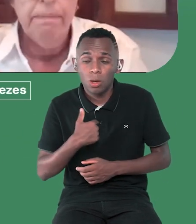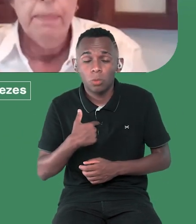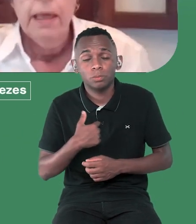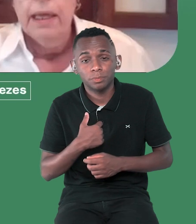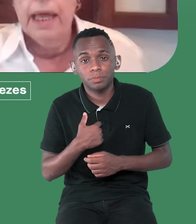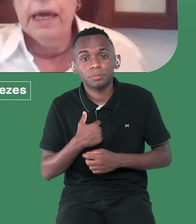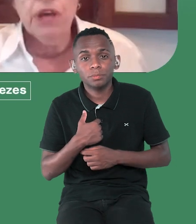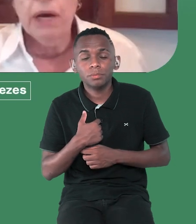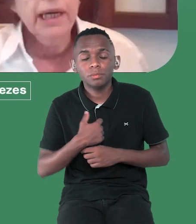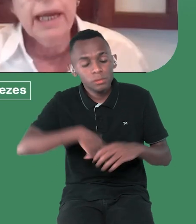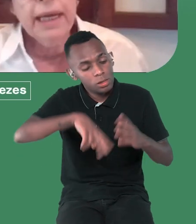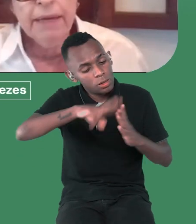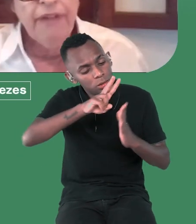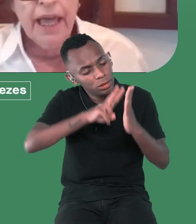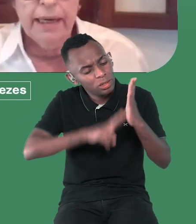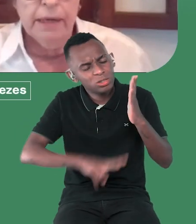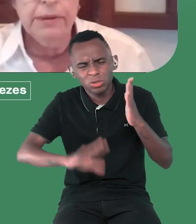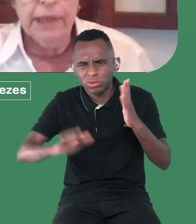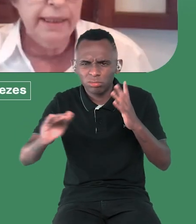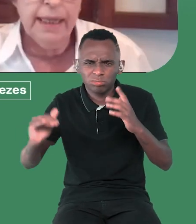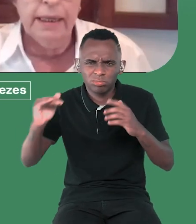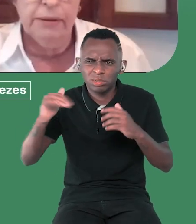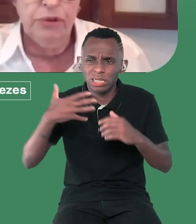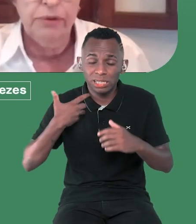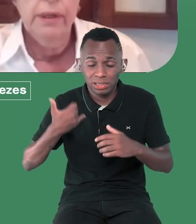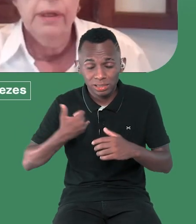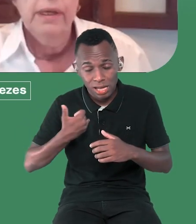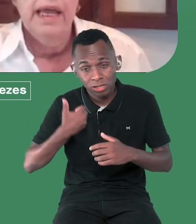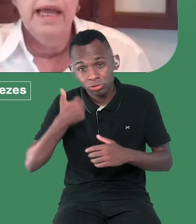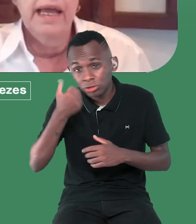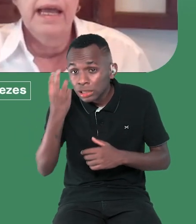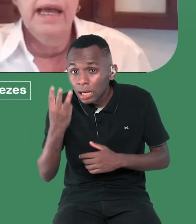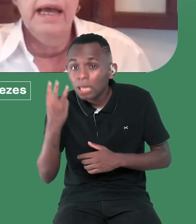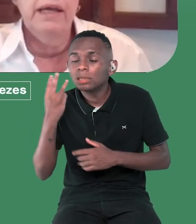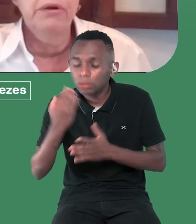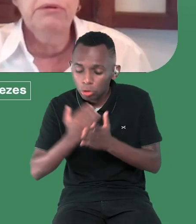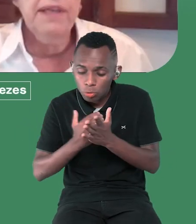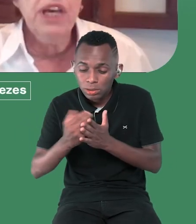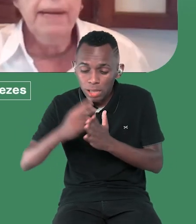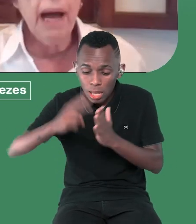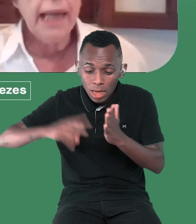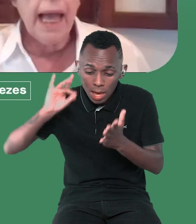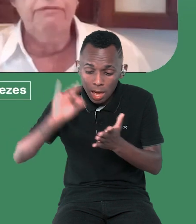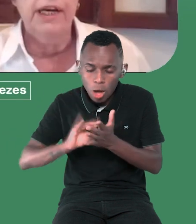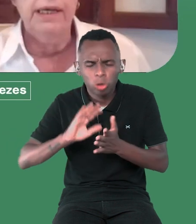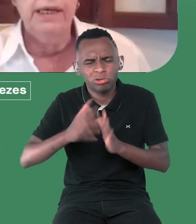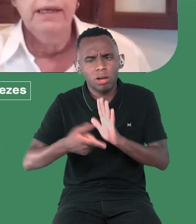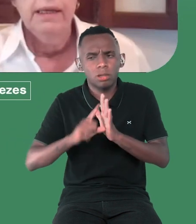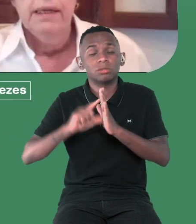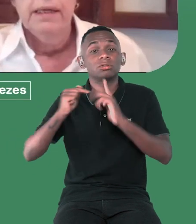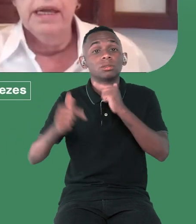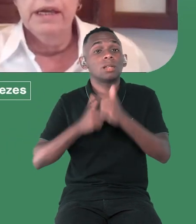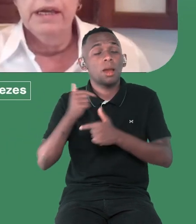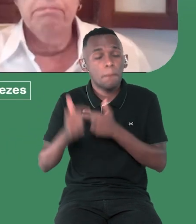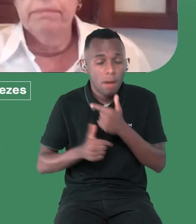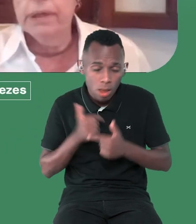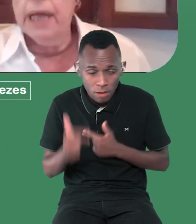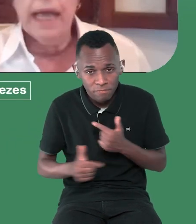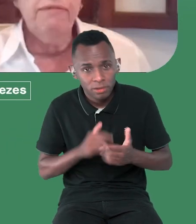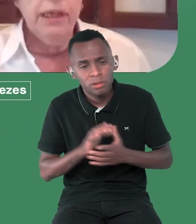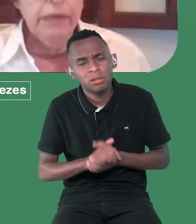leitora já uma criança velha, com 13 anos. Eu, inclusive, já trabalhava